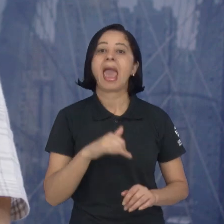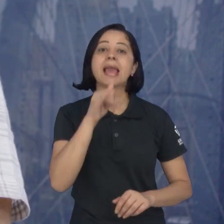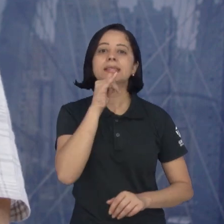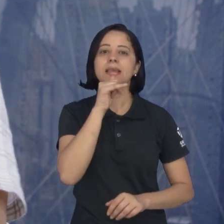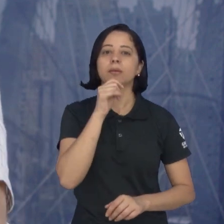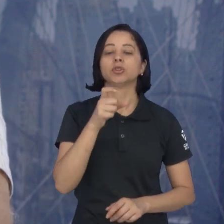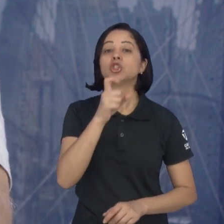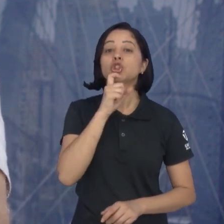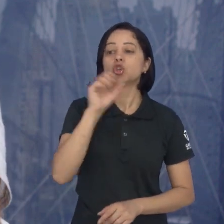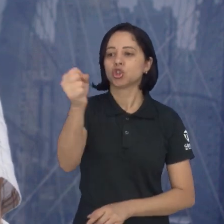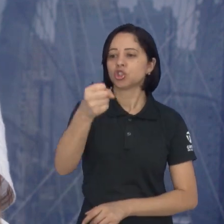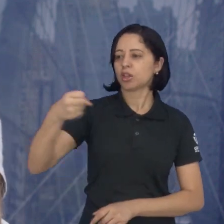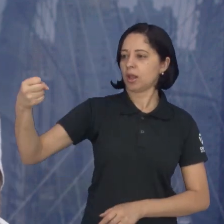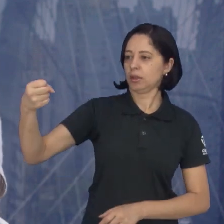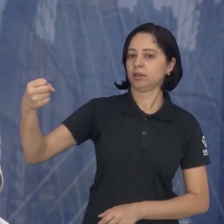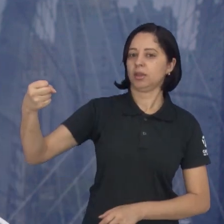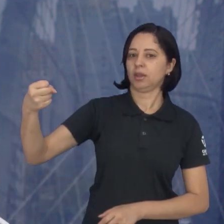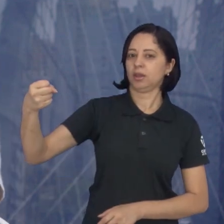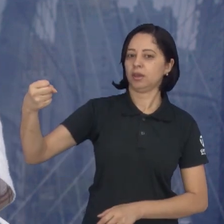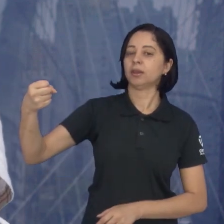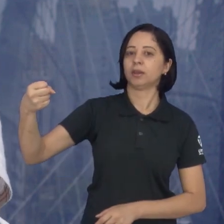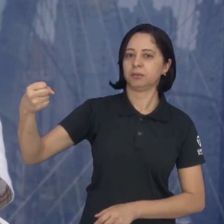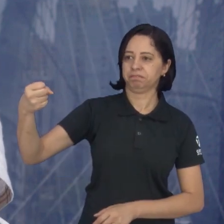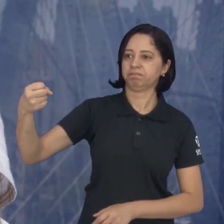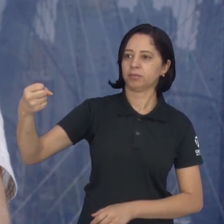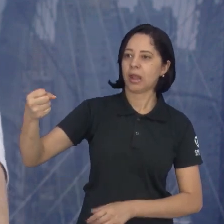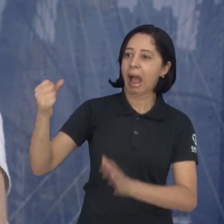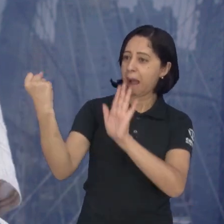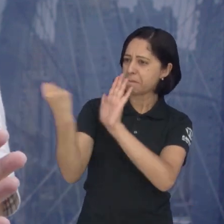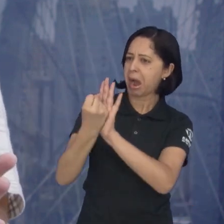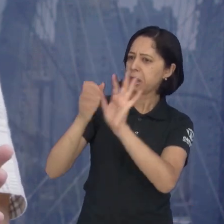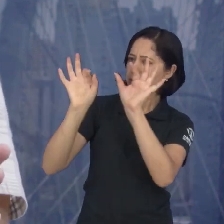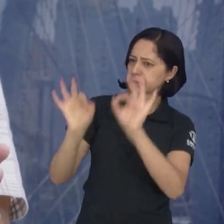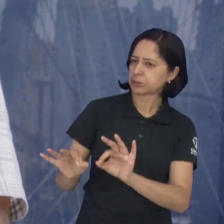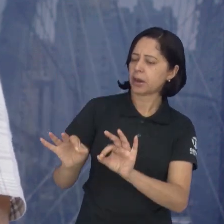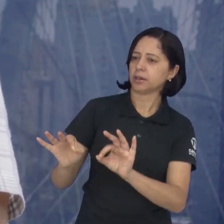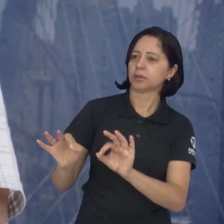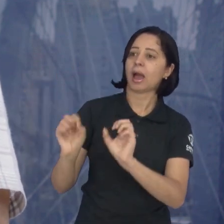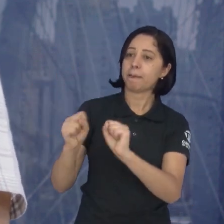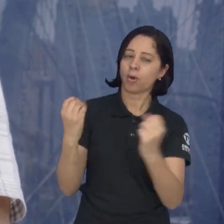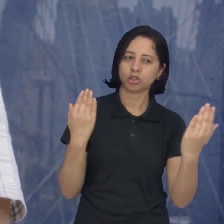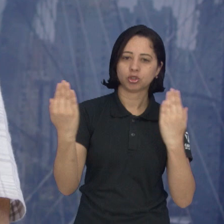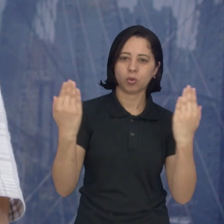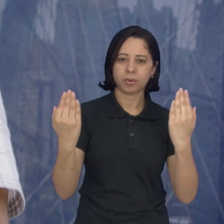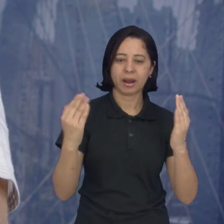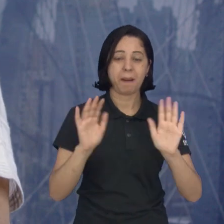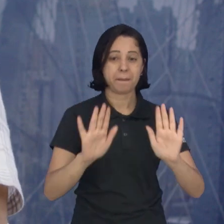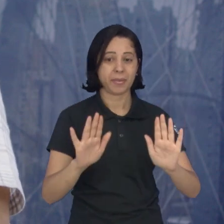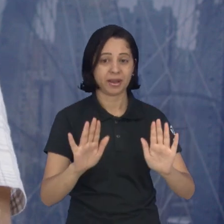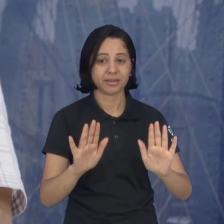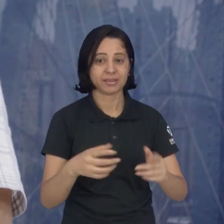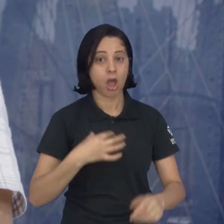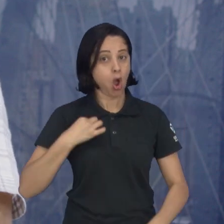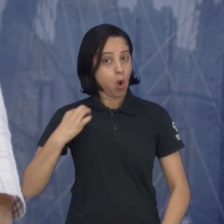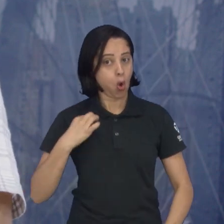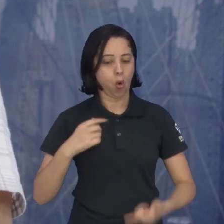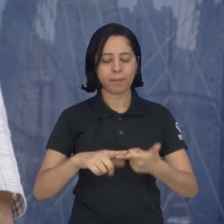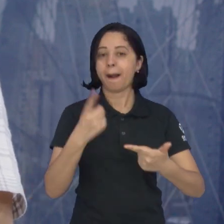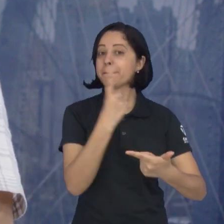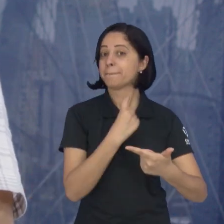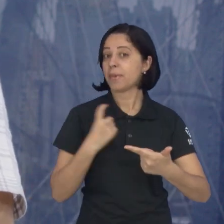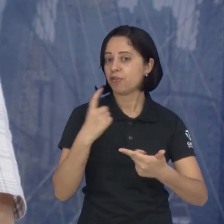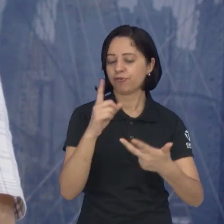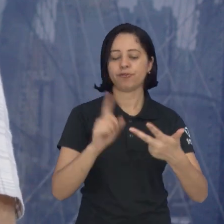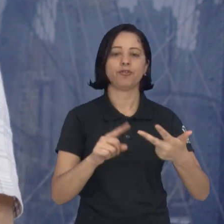geladeira. Geladeira é um produto fixo, um modelo fixo e tal, então dá para você comparar. Agora, quando você entra em roupas,